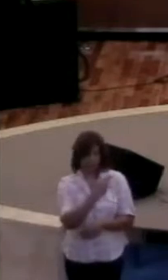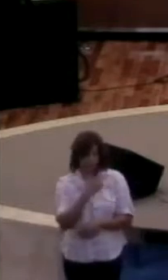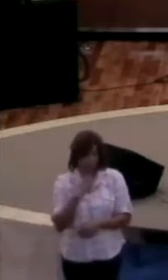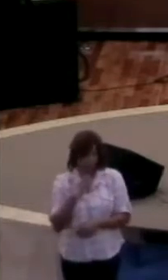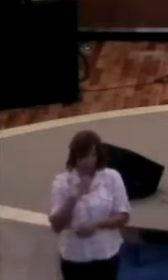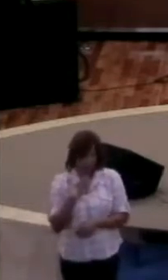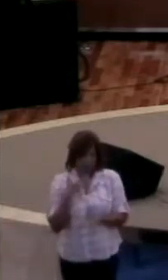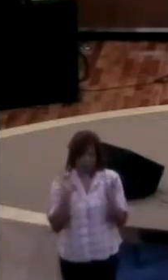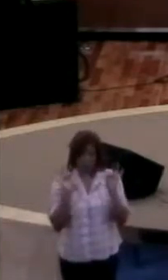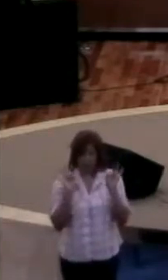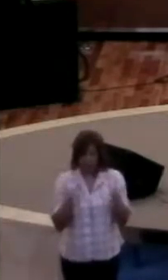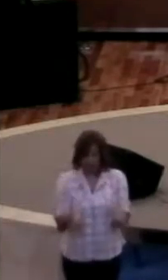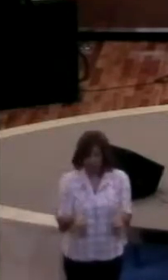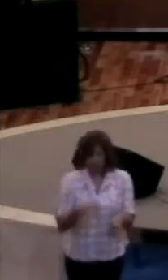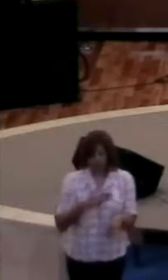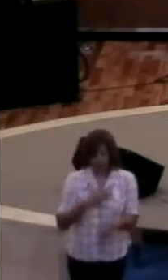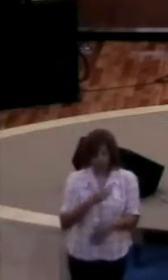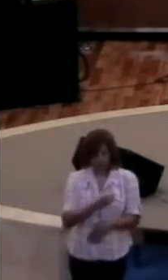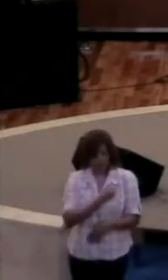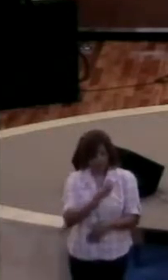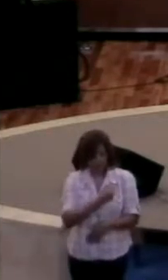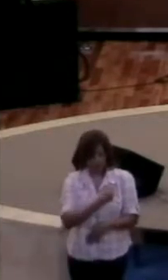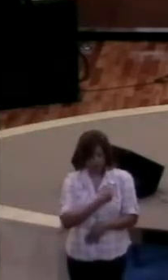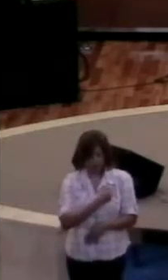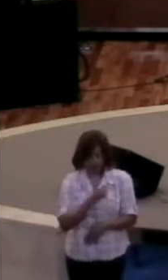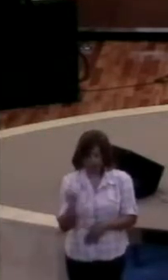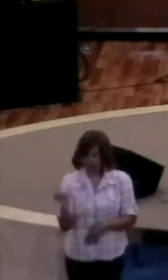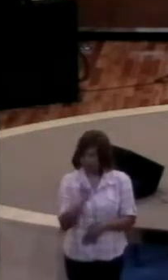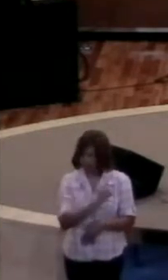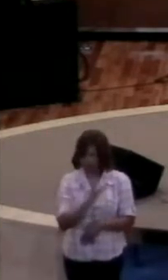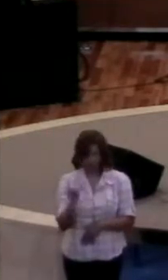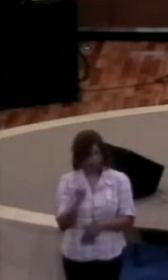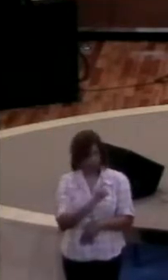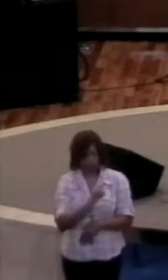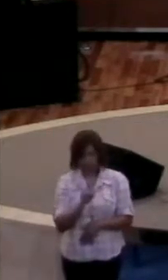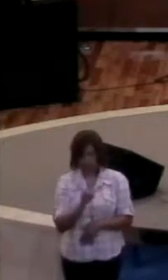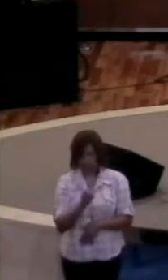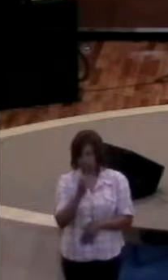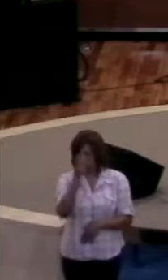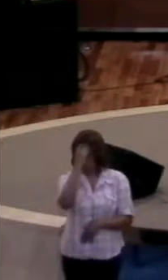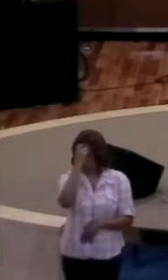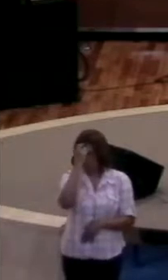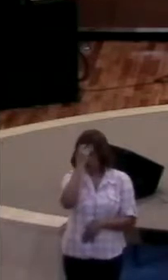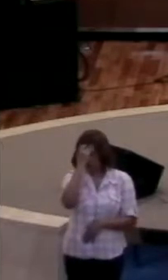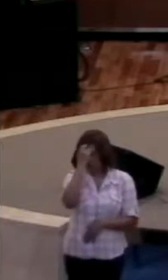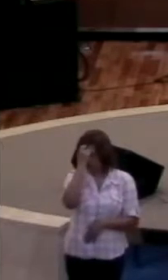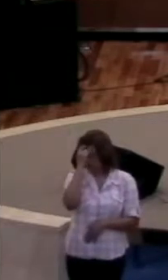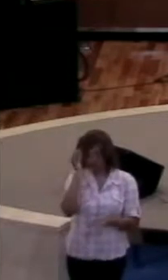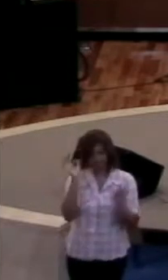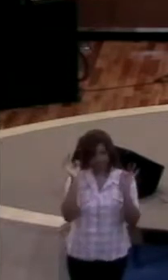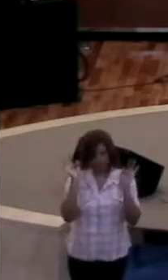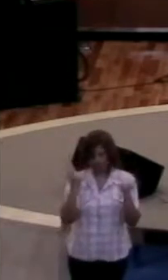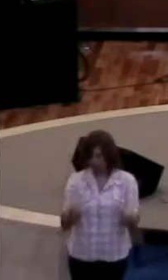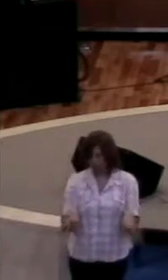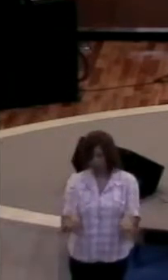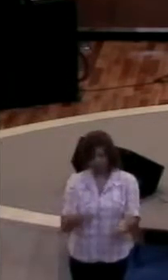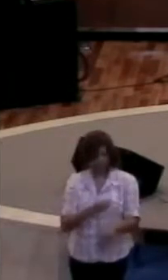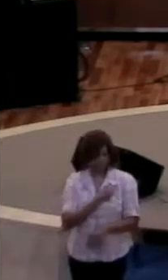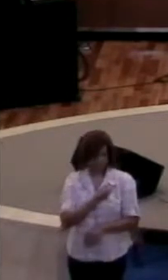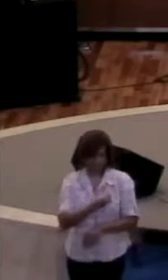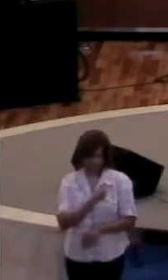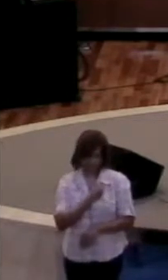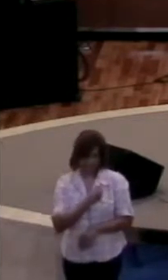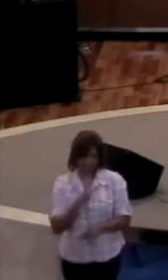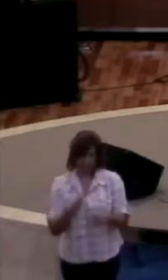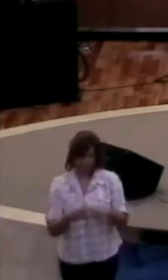é o final da minha história. Não é. O Egito não é o final da tua história, porque o